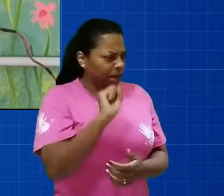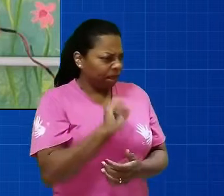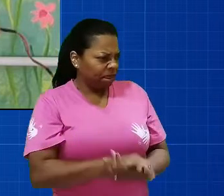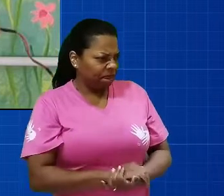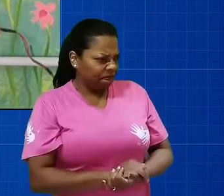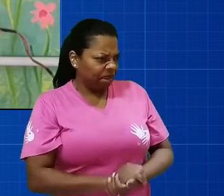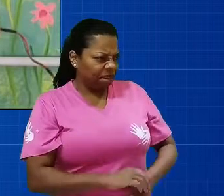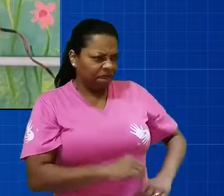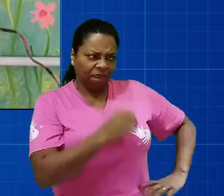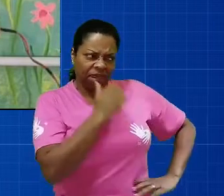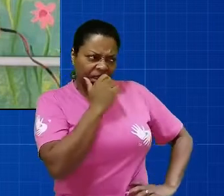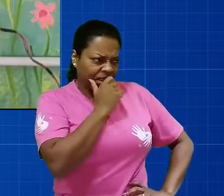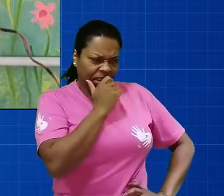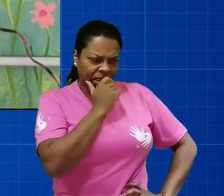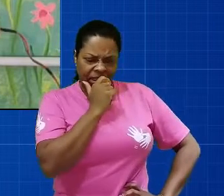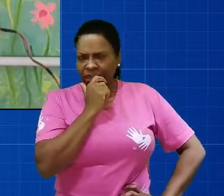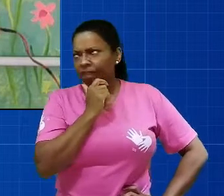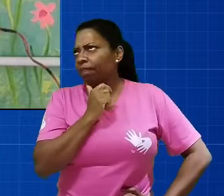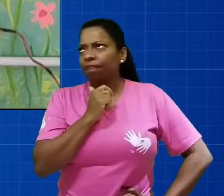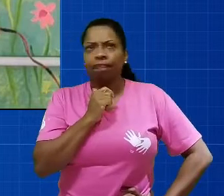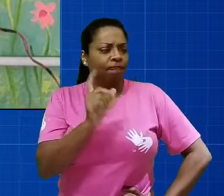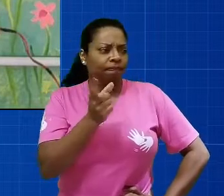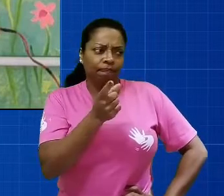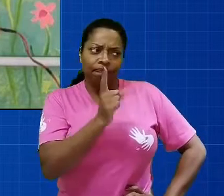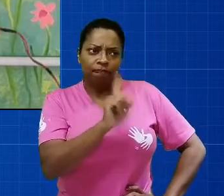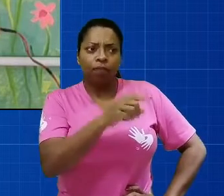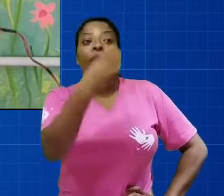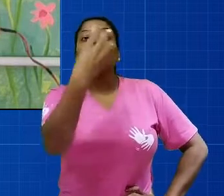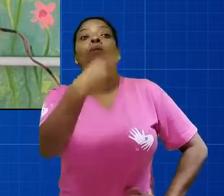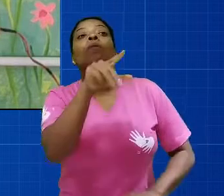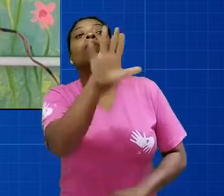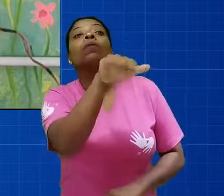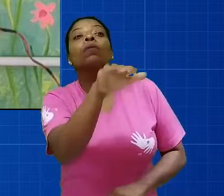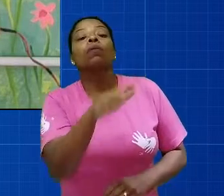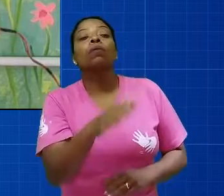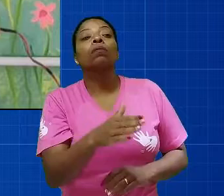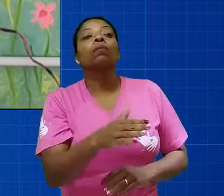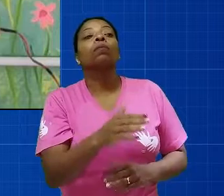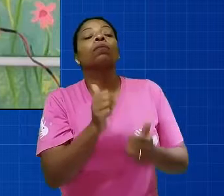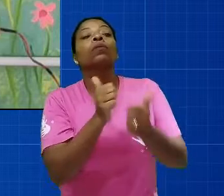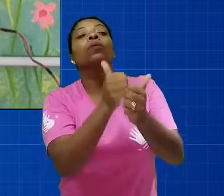a sobrancelha e se dirigiu para o terceiro discípulo.